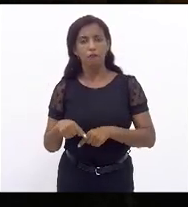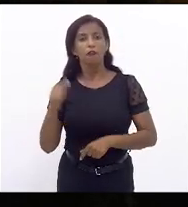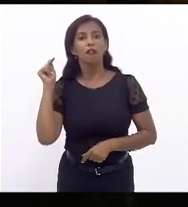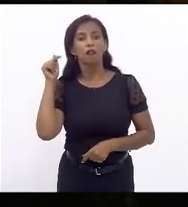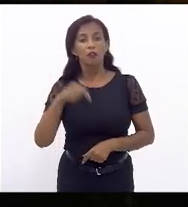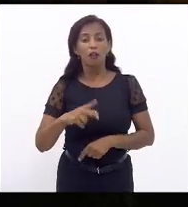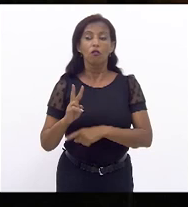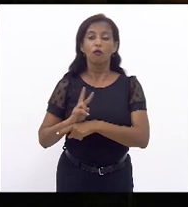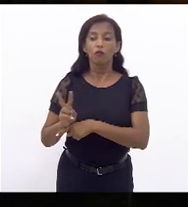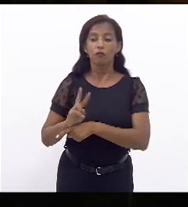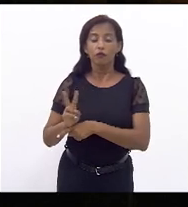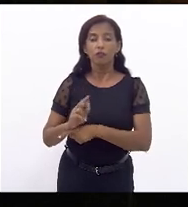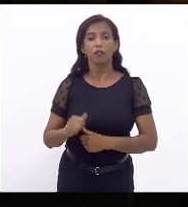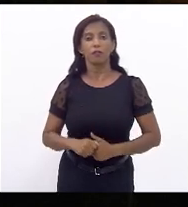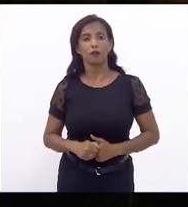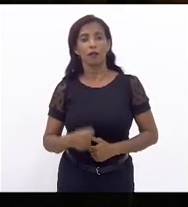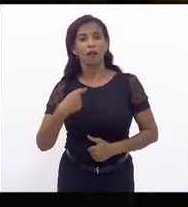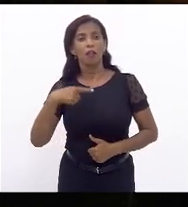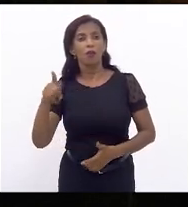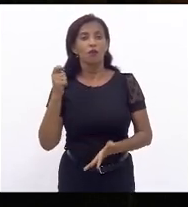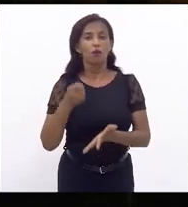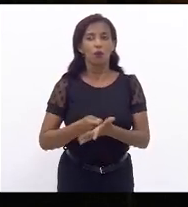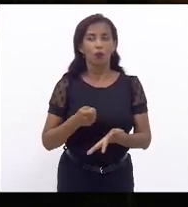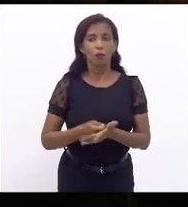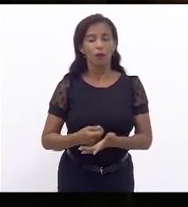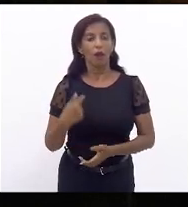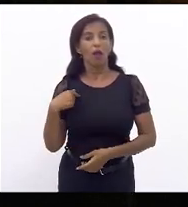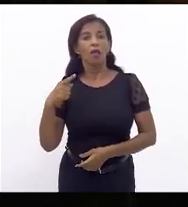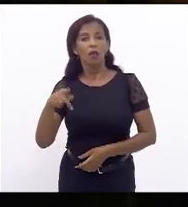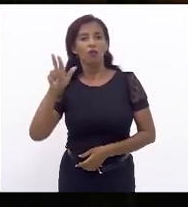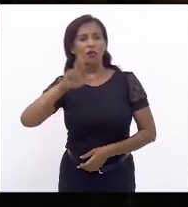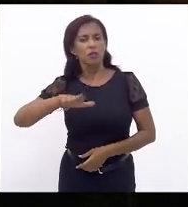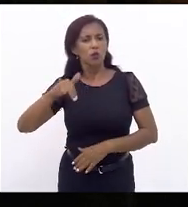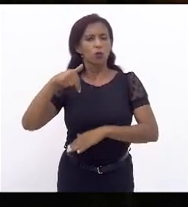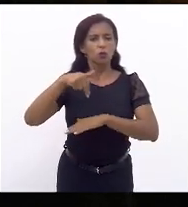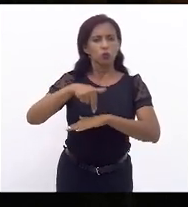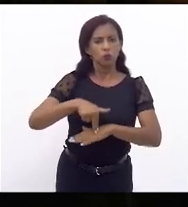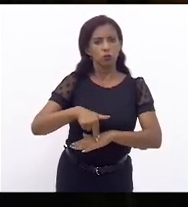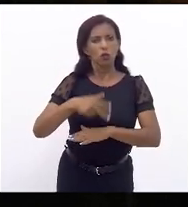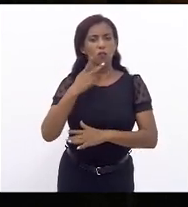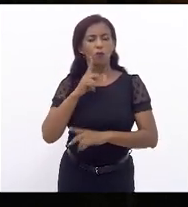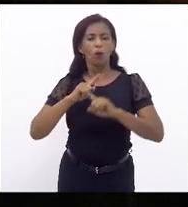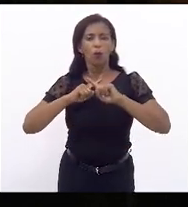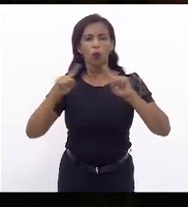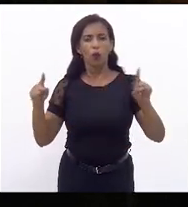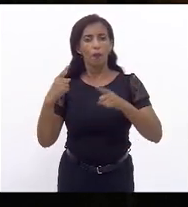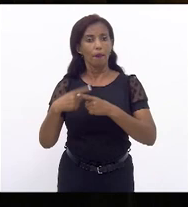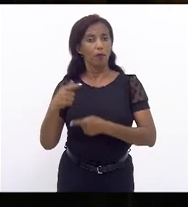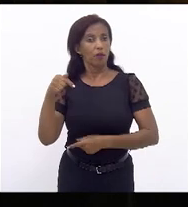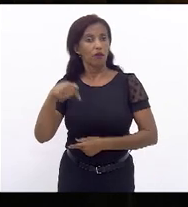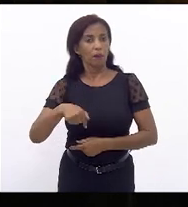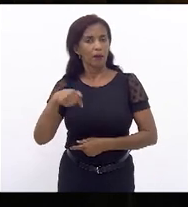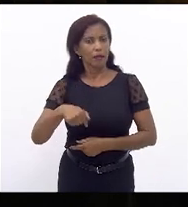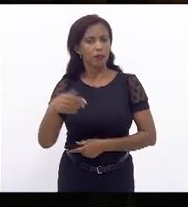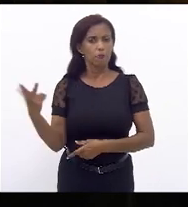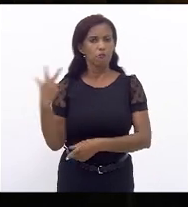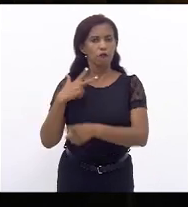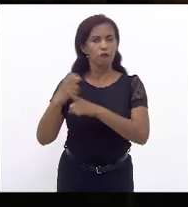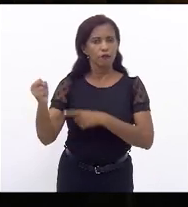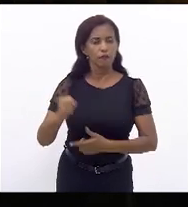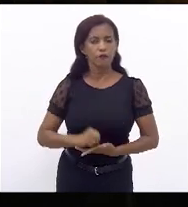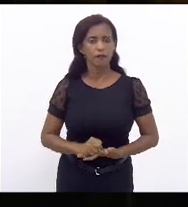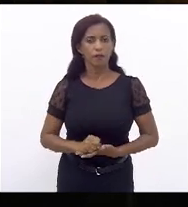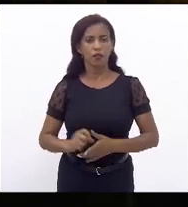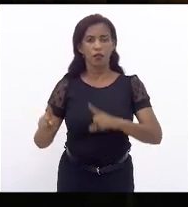vou fiscalizar, eu vou cobrar, eu vou fazer uso da tribuna e vou questionar, porque foi para isso que eu fui eleita.